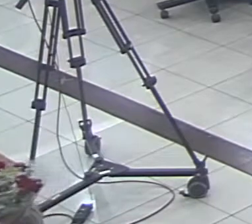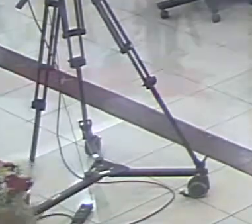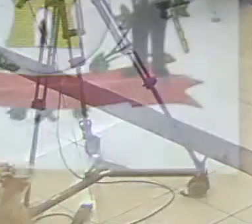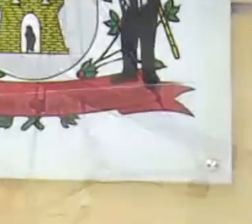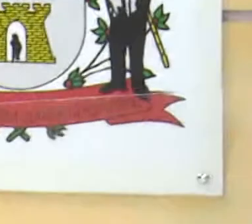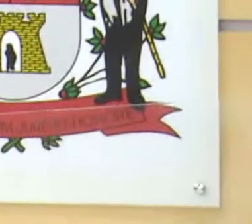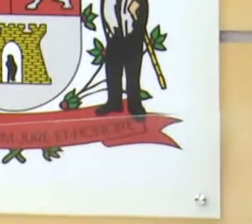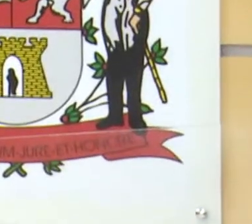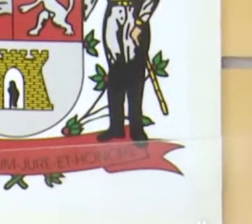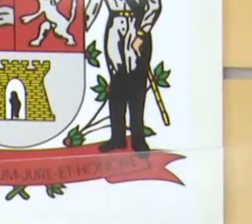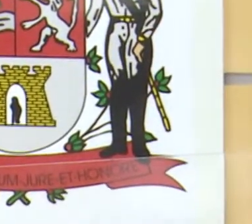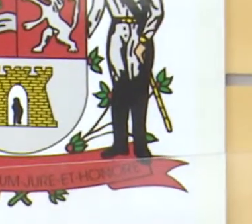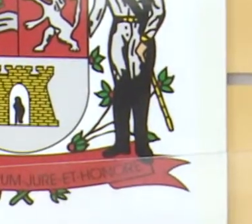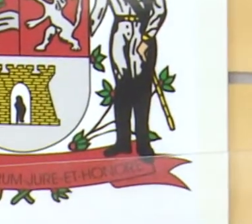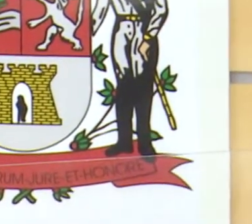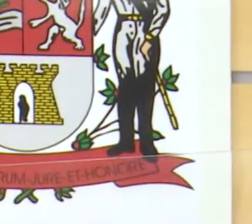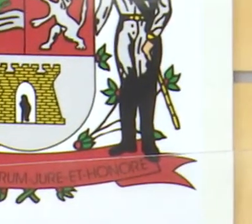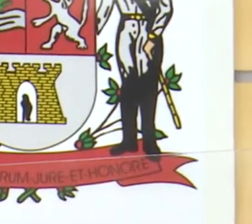G1